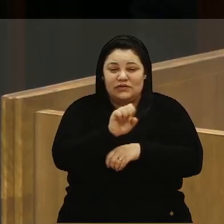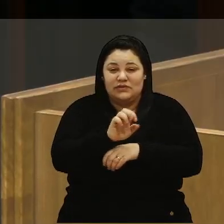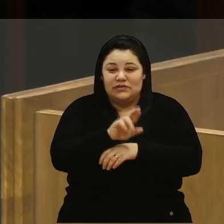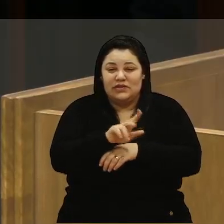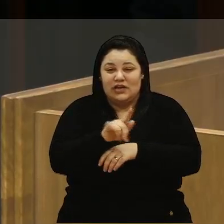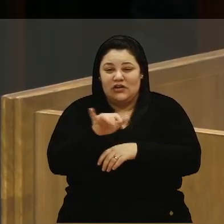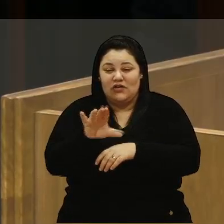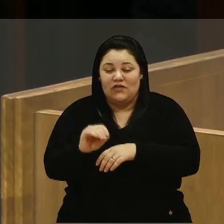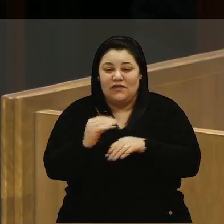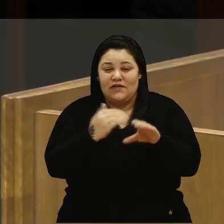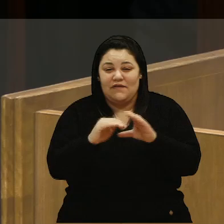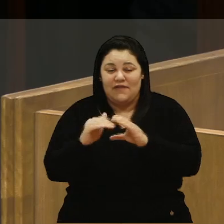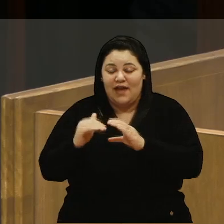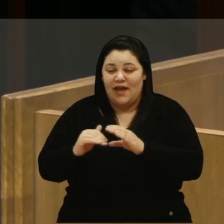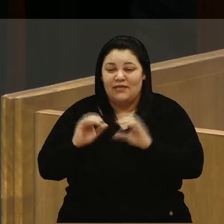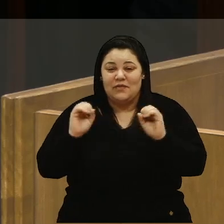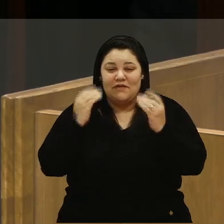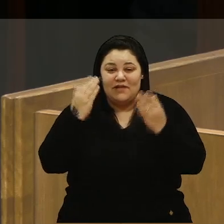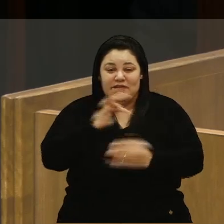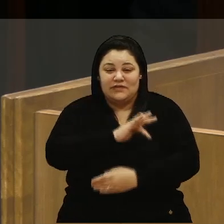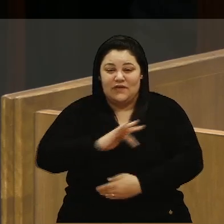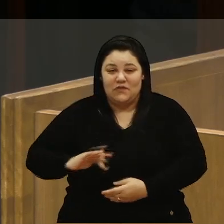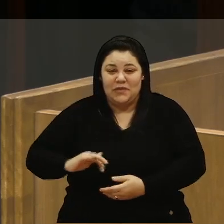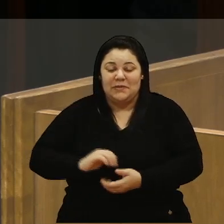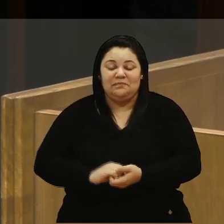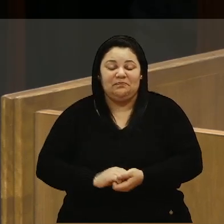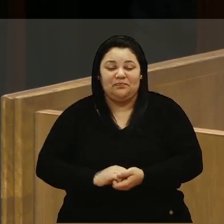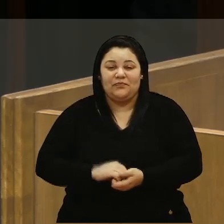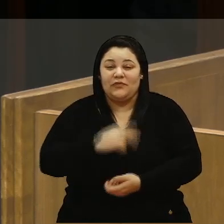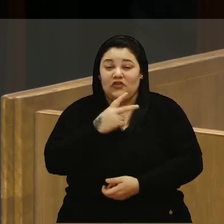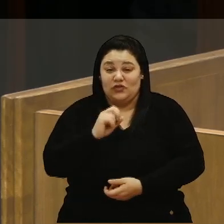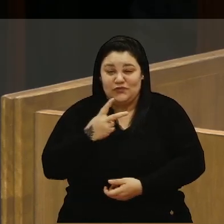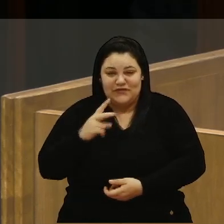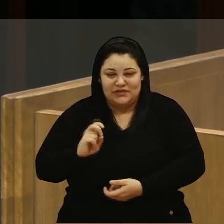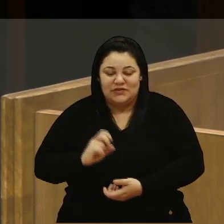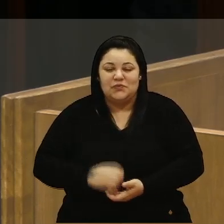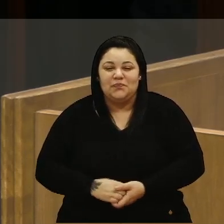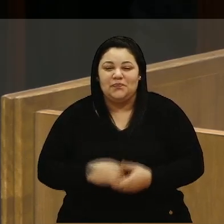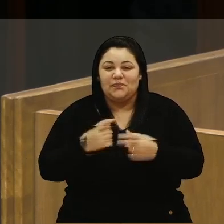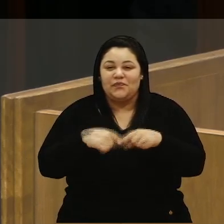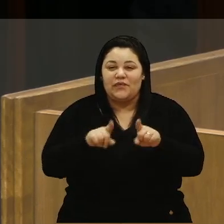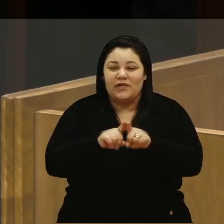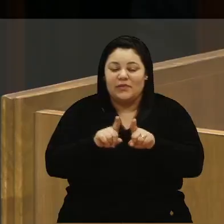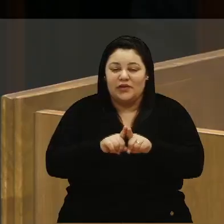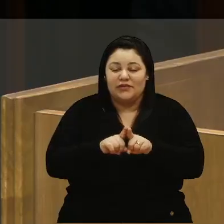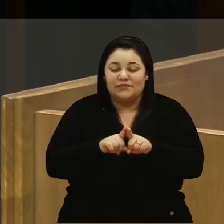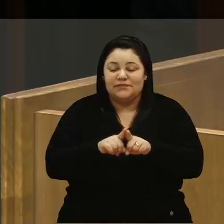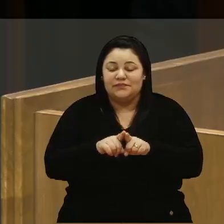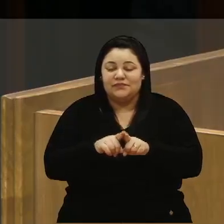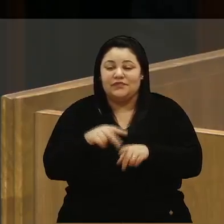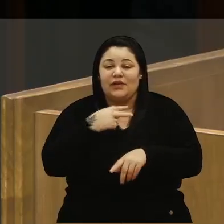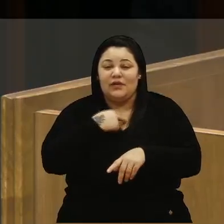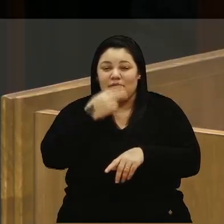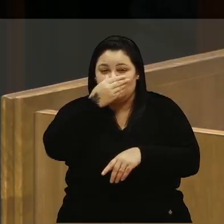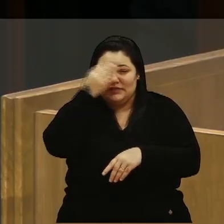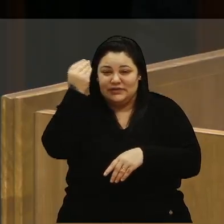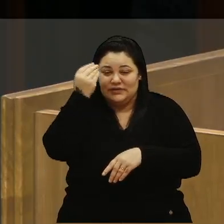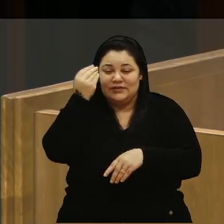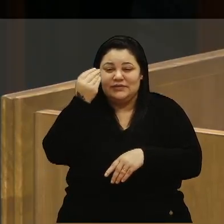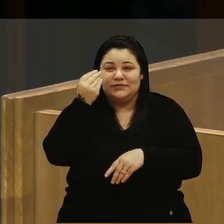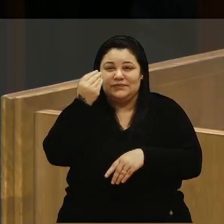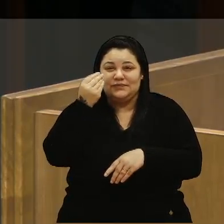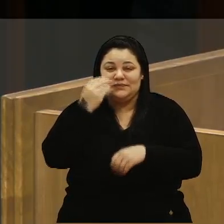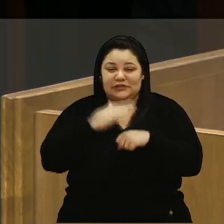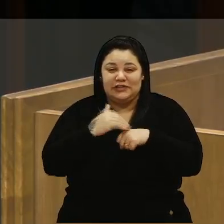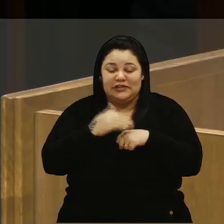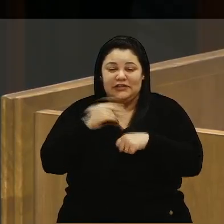destinado aos festejos farroupilhas de 2025. Também não posso esquecer do nosso nobre vereador Aldonei